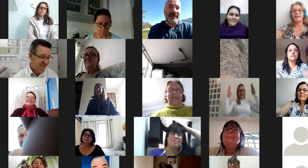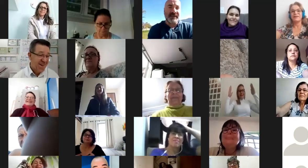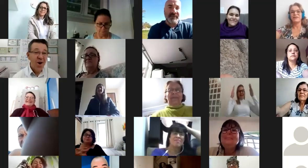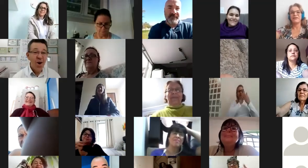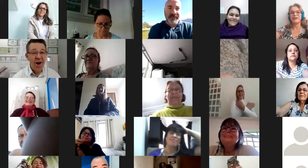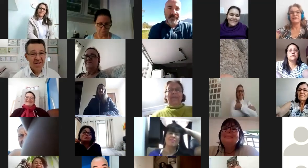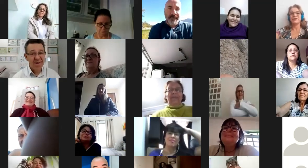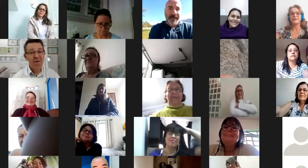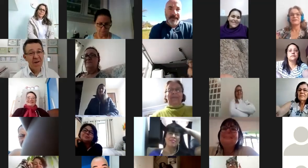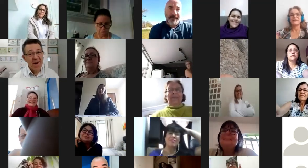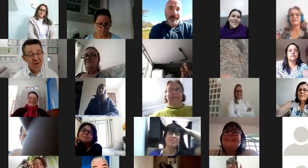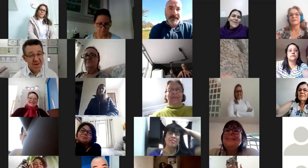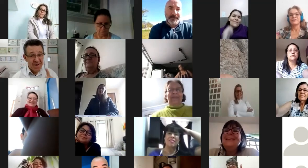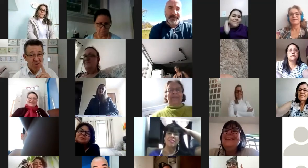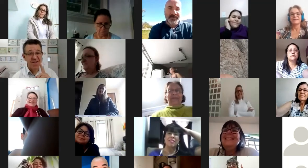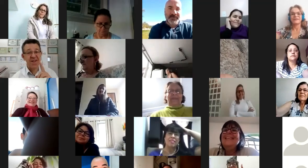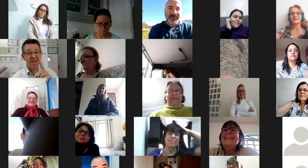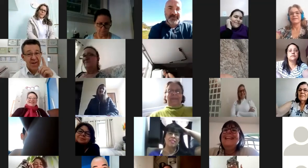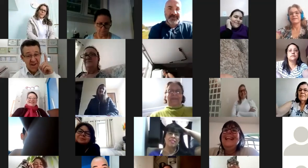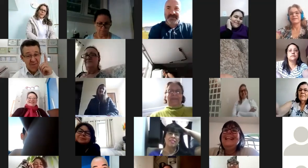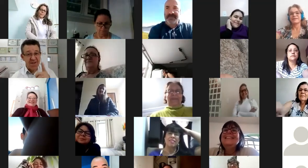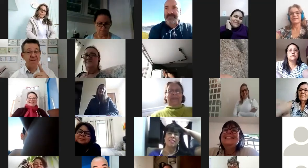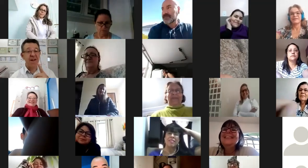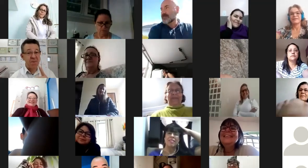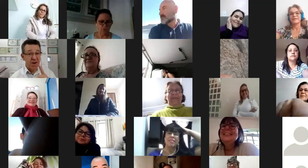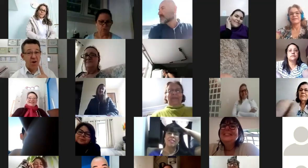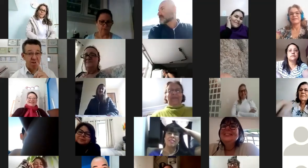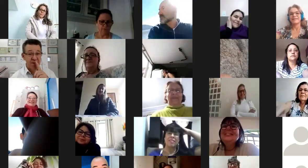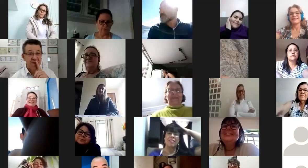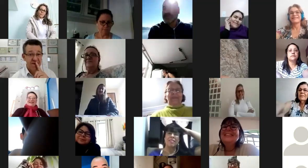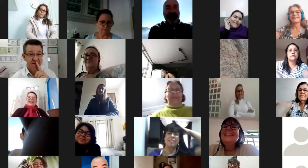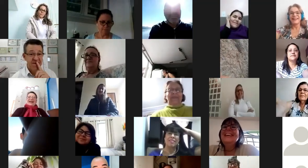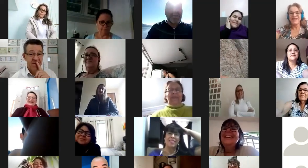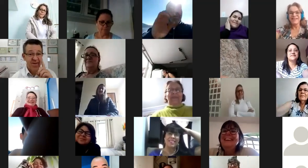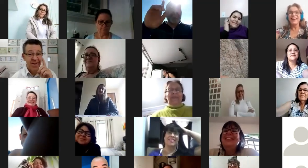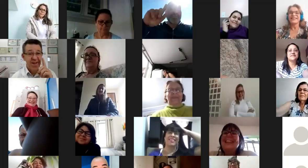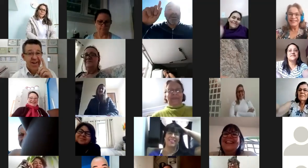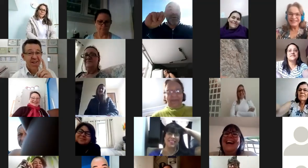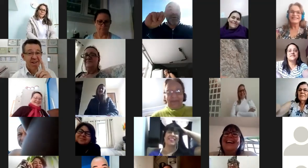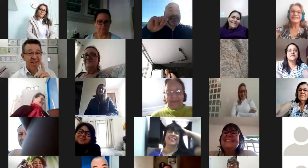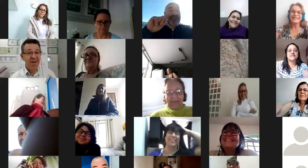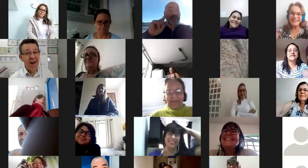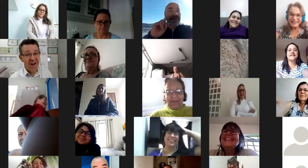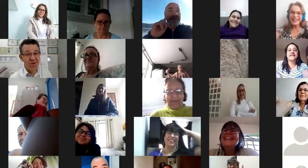lugar. Ó, eu vou falar uma coisa para você. Você está querendo fazer inveja para nós.